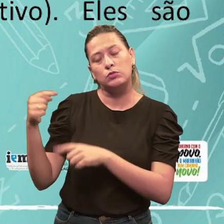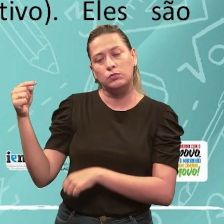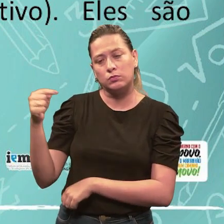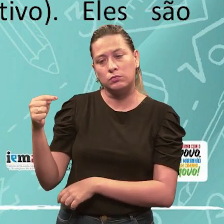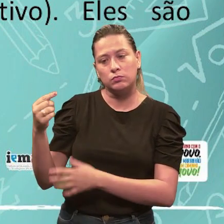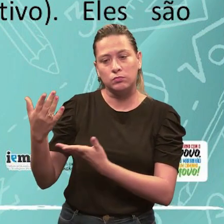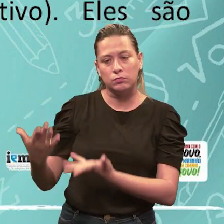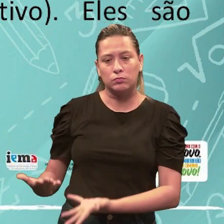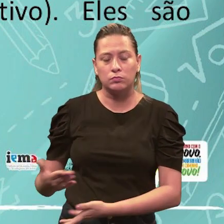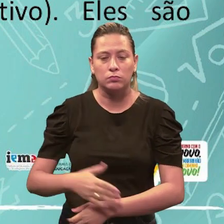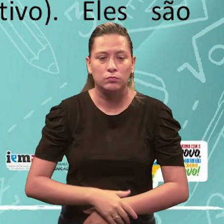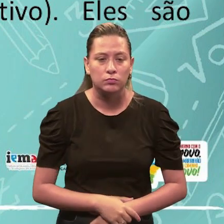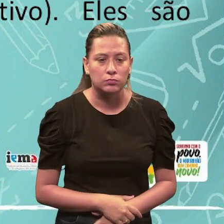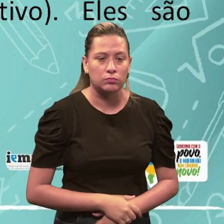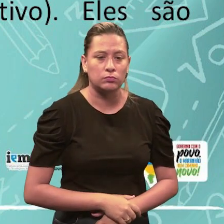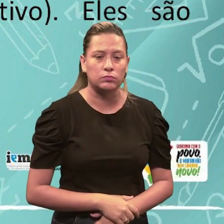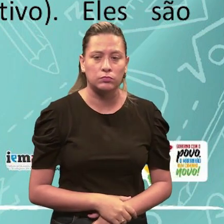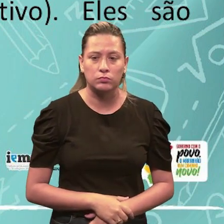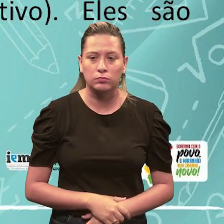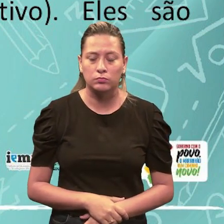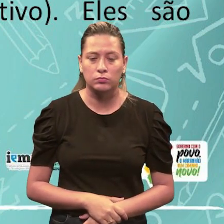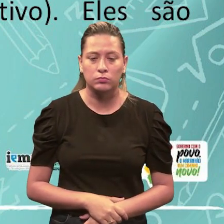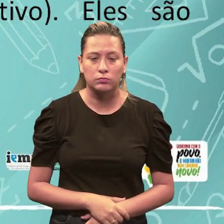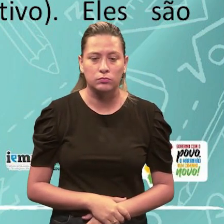negativo. E ali o exemplo dele